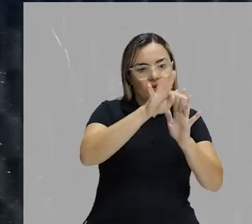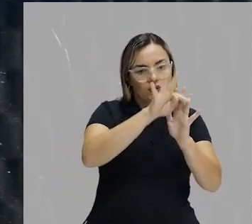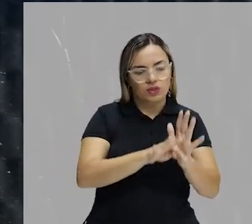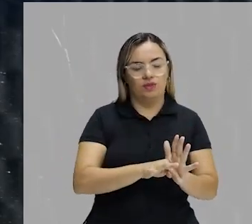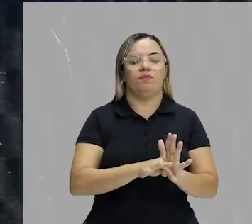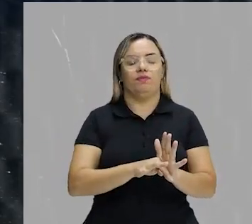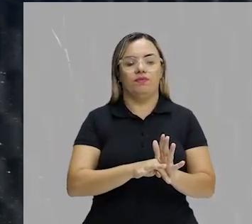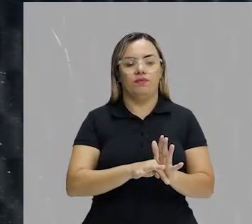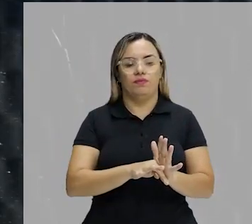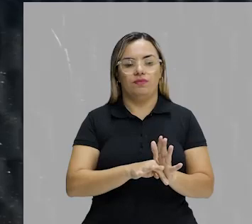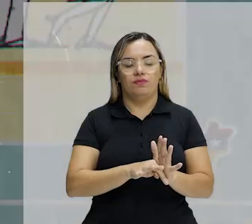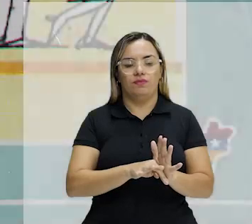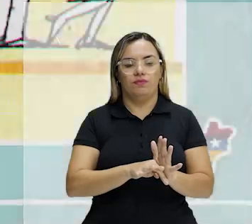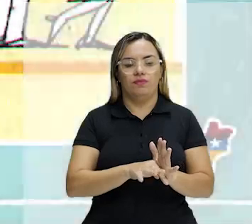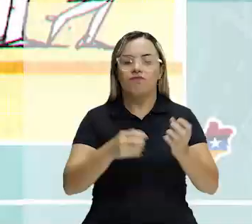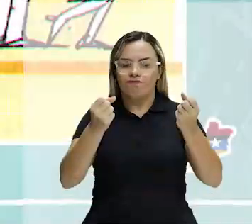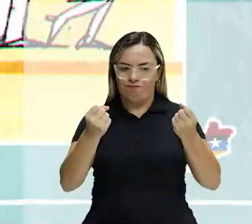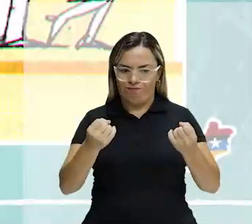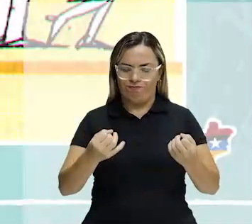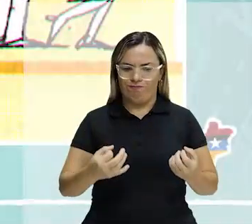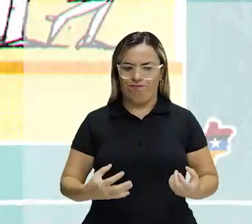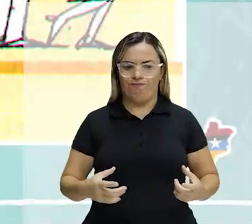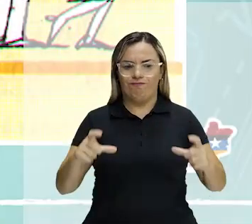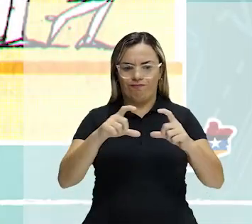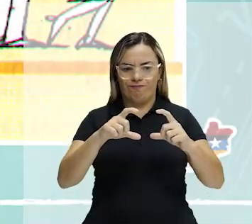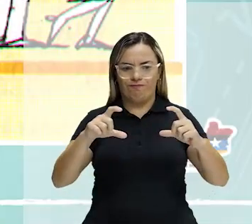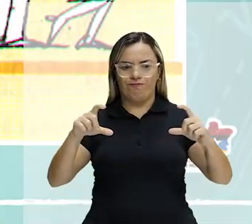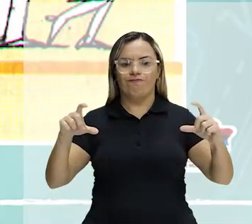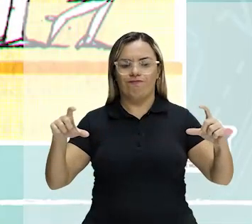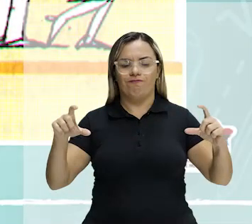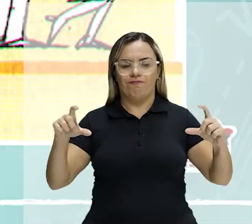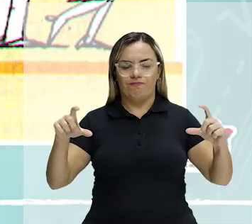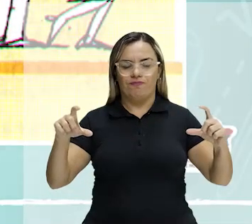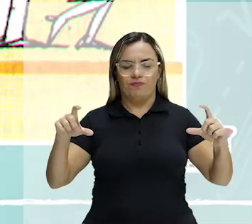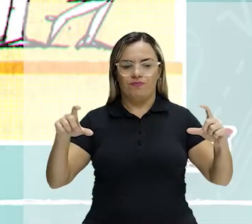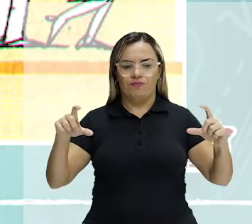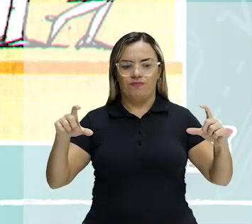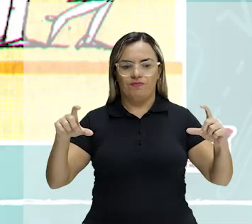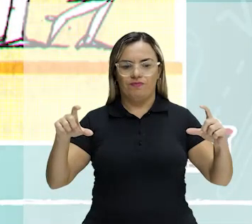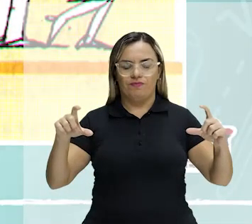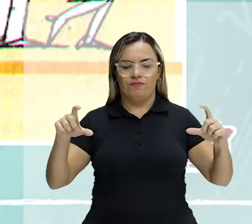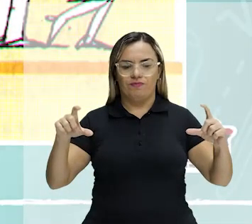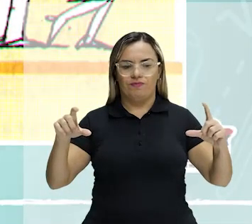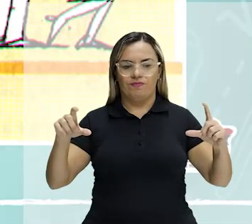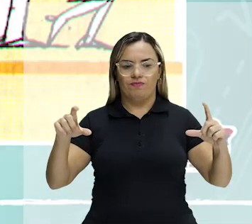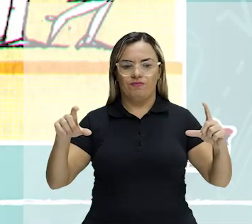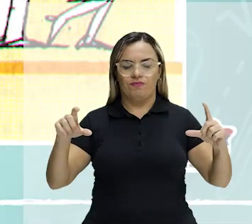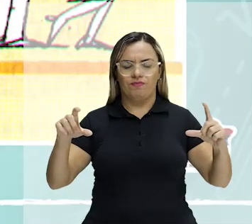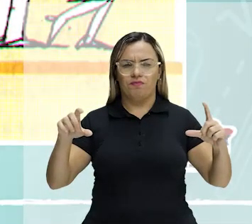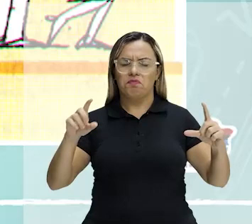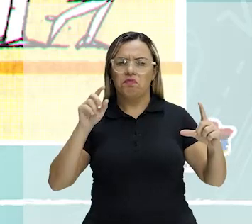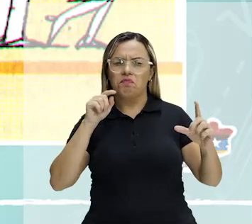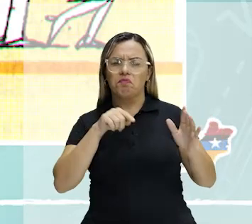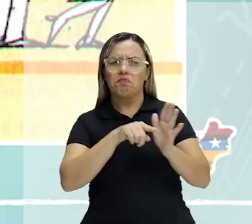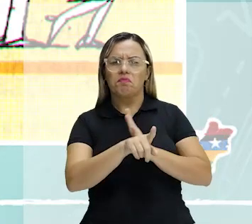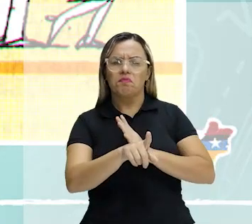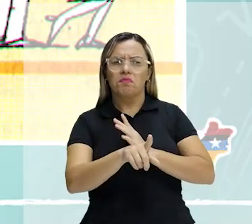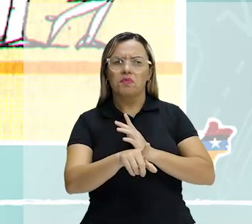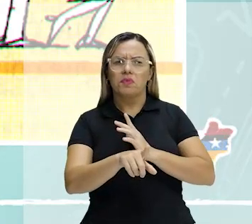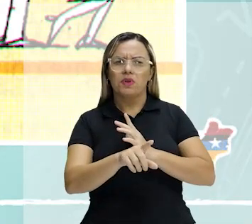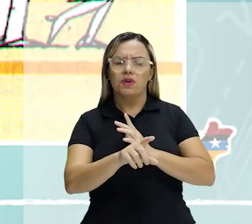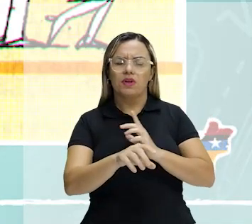textual. Vamos falar de frase? E olha só esse cartoon que eu trouxe para vocês, ou seria uma charge? Tem aqui